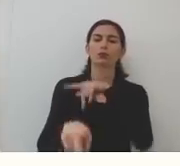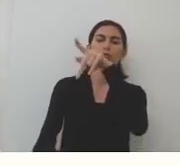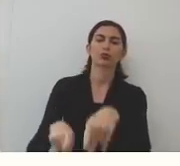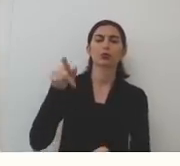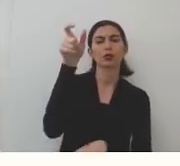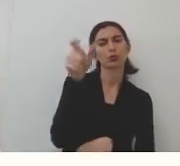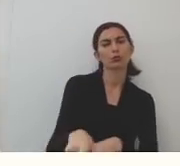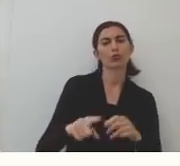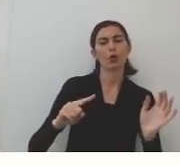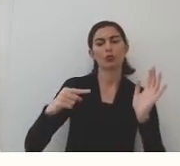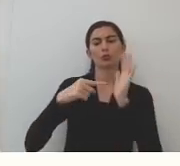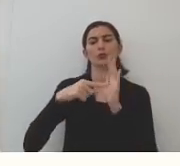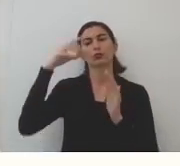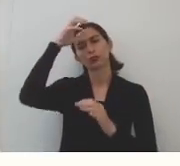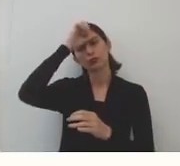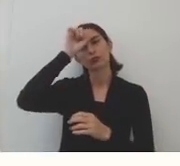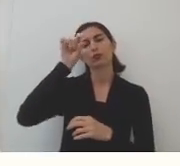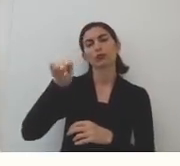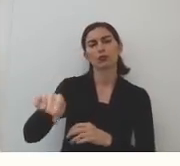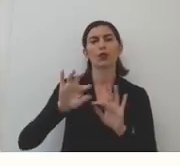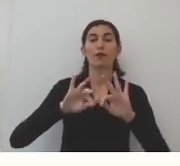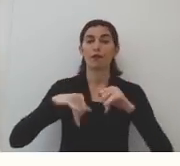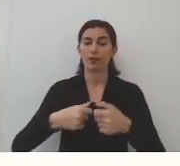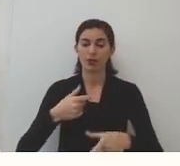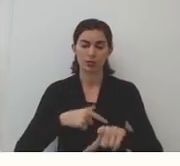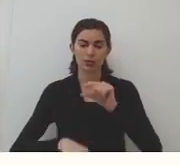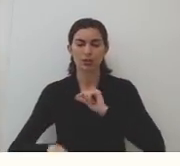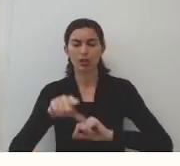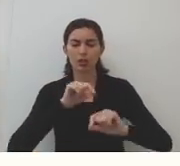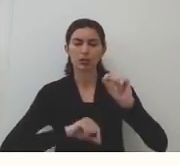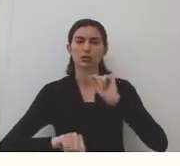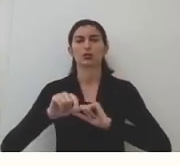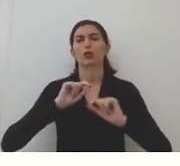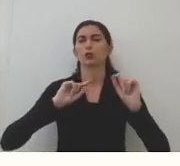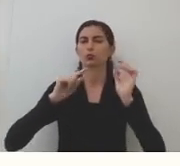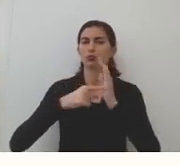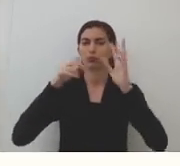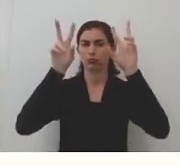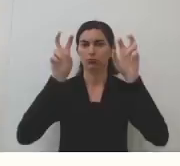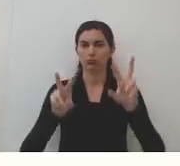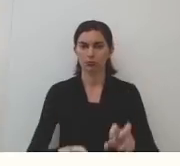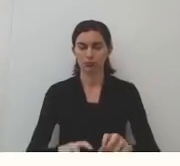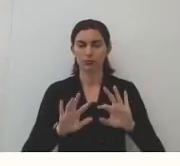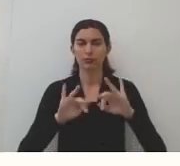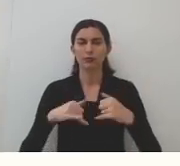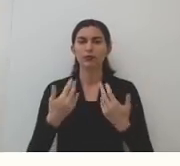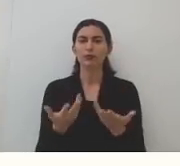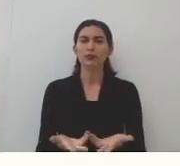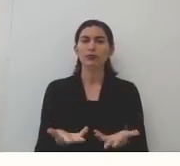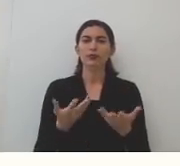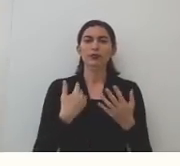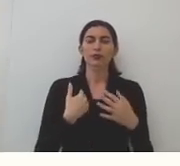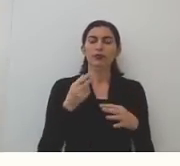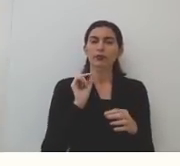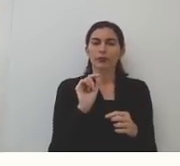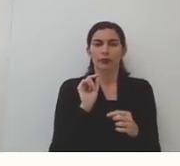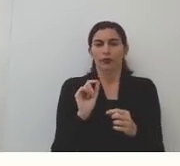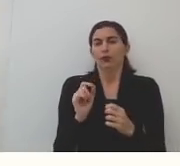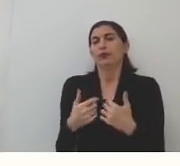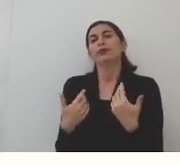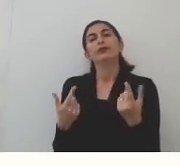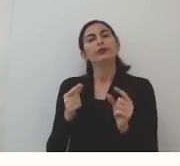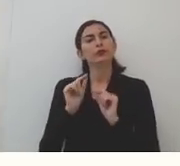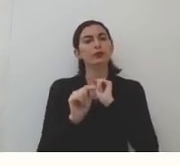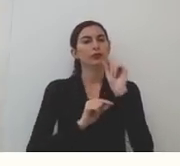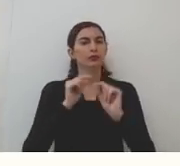do objetivo de aprendizagem e, por fim, a seleção objetiva dos conteúdos, né? Então, afinal de contas,